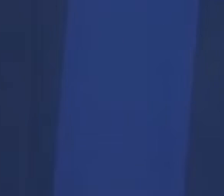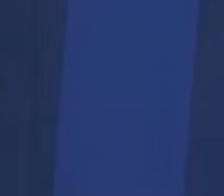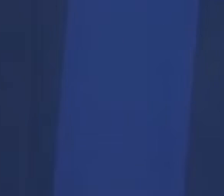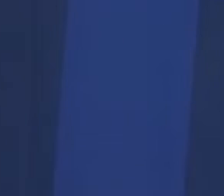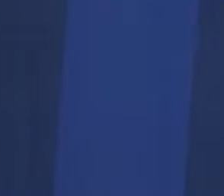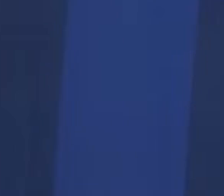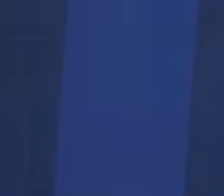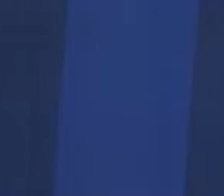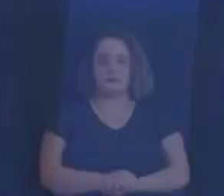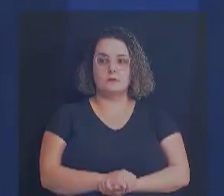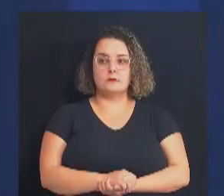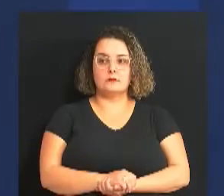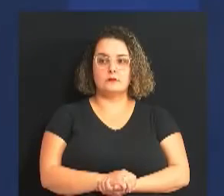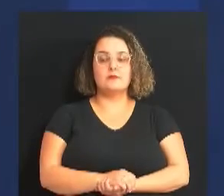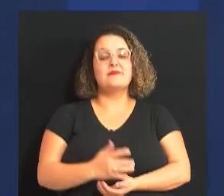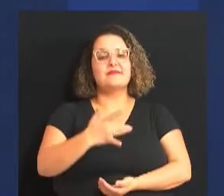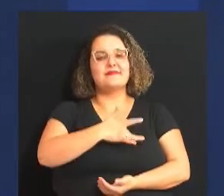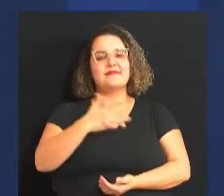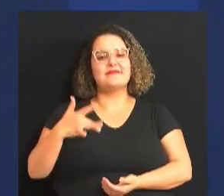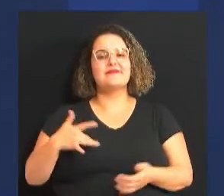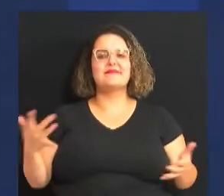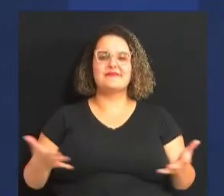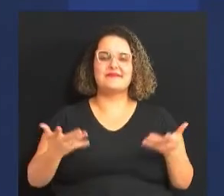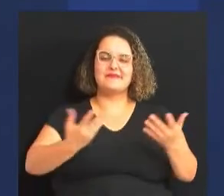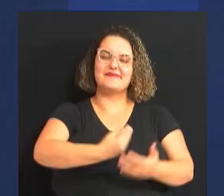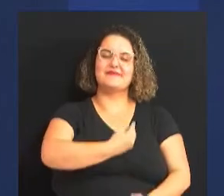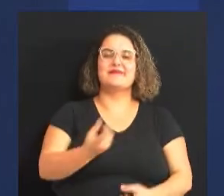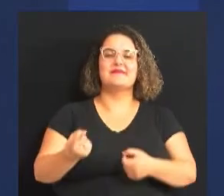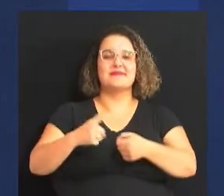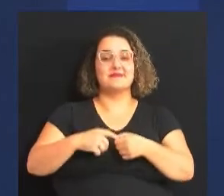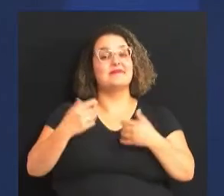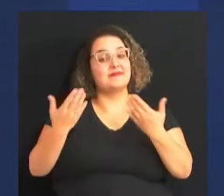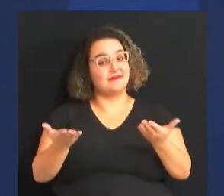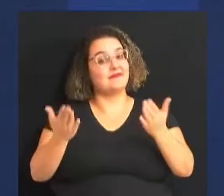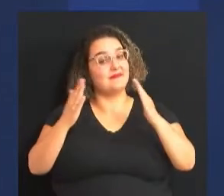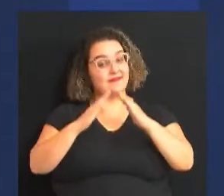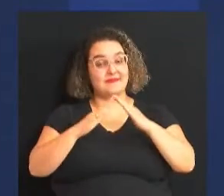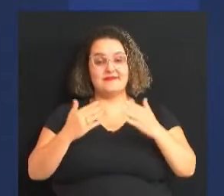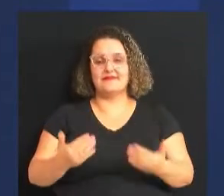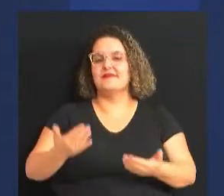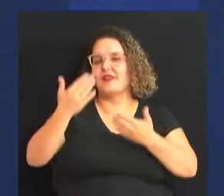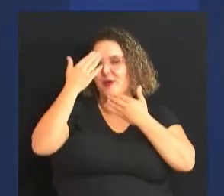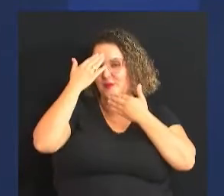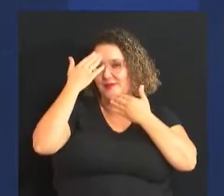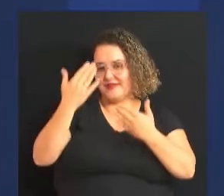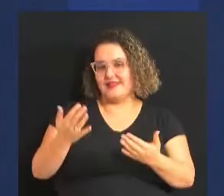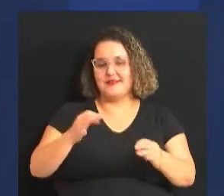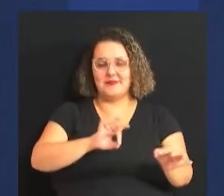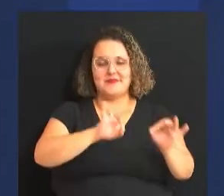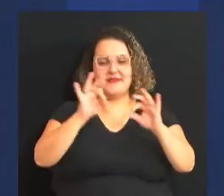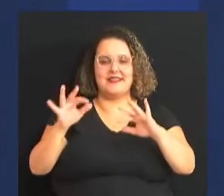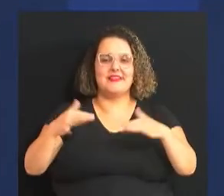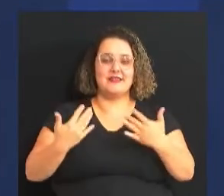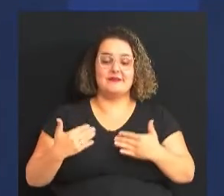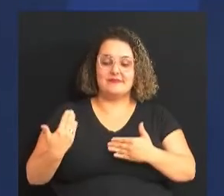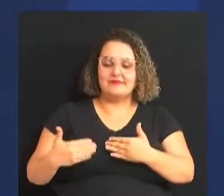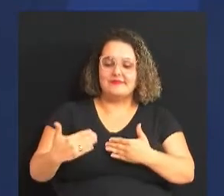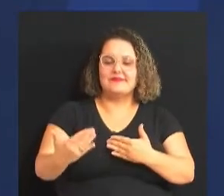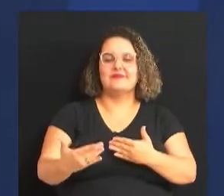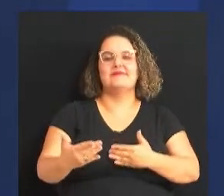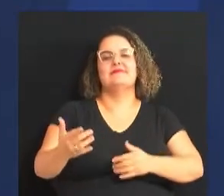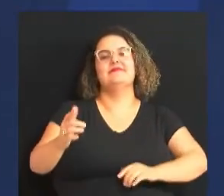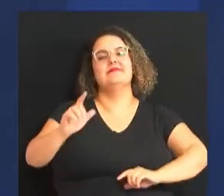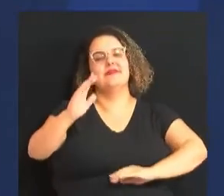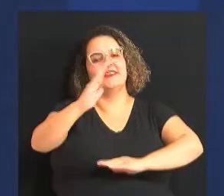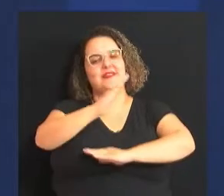Saúde é Vida de volta aqui pela tela da TV Câmara Campinas. A você de casa, mais uma vez, muito obrigada pela sua companhia ao longo dessa edição.